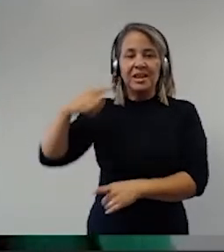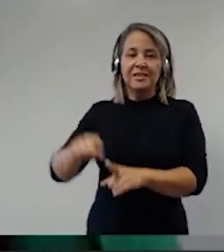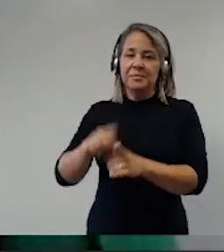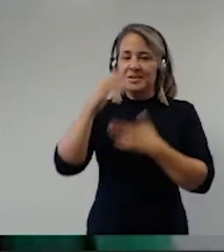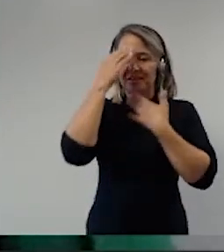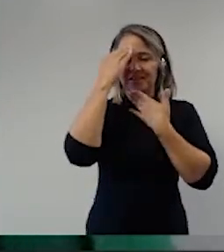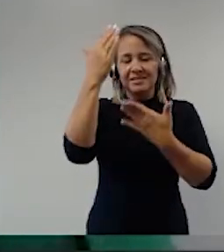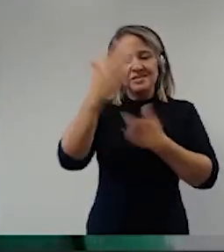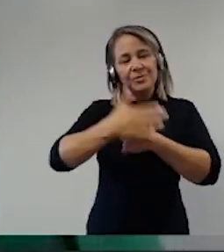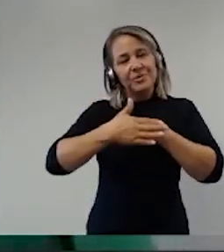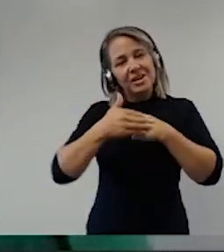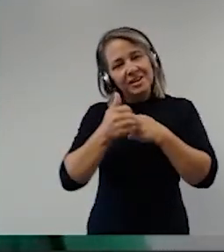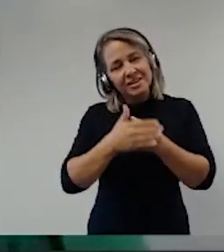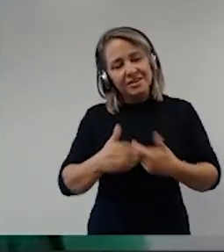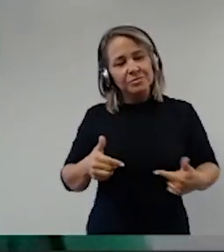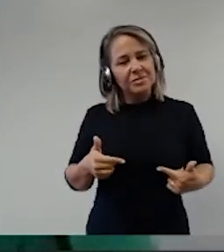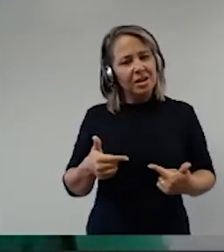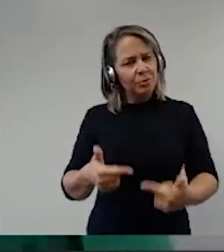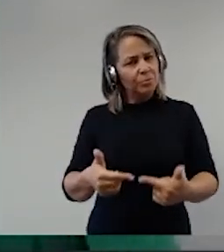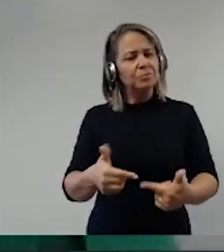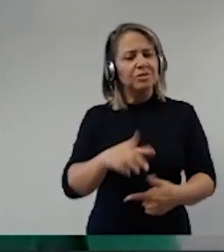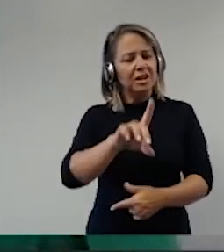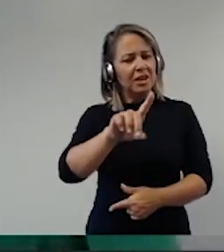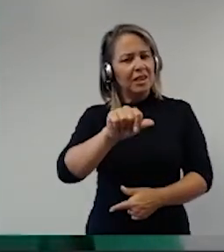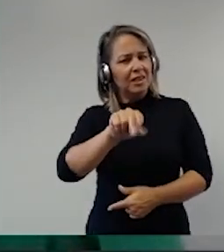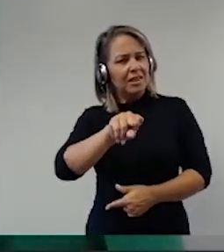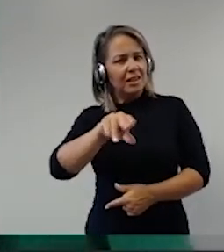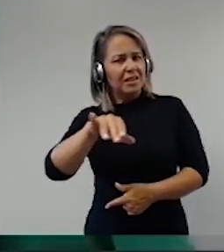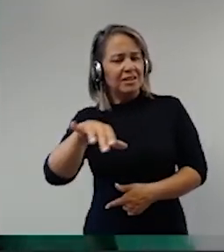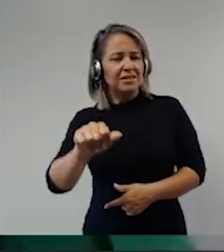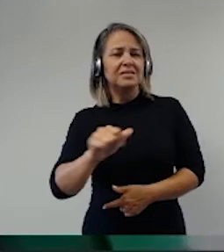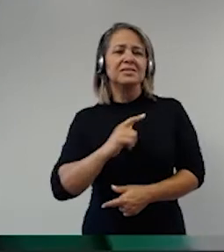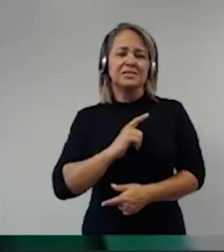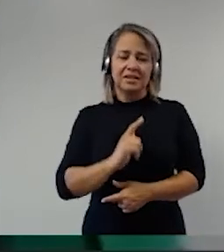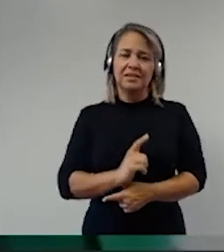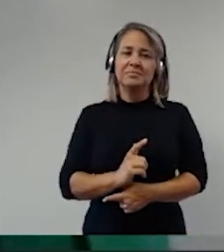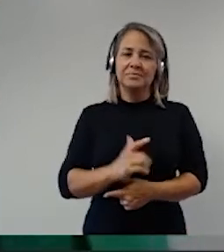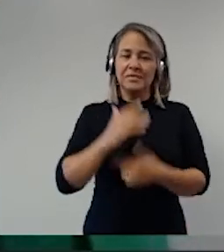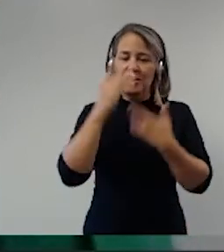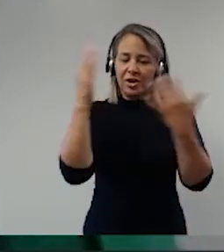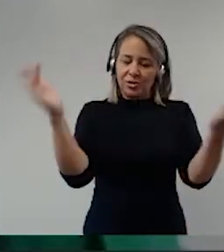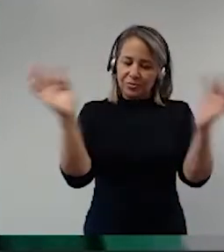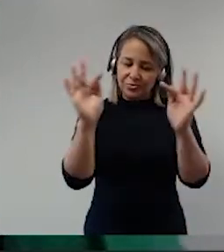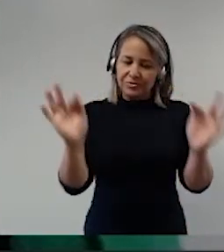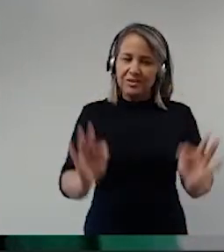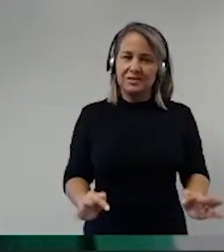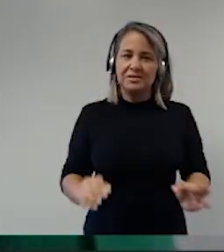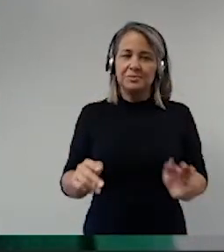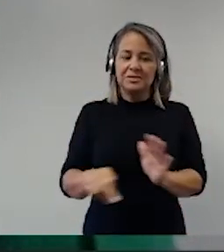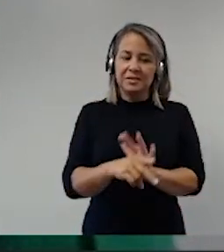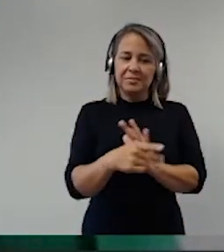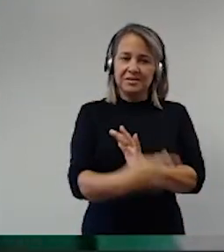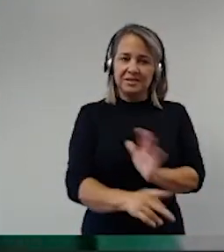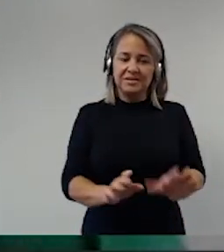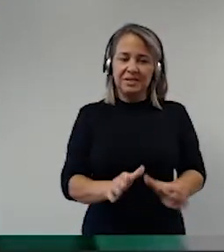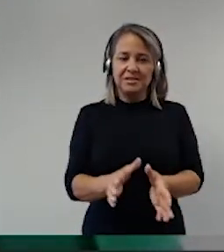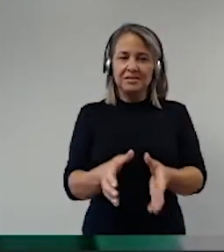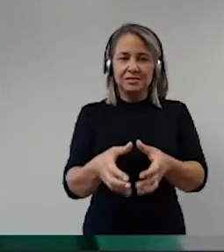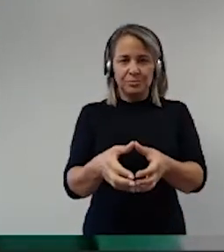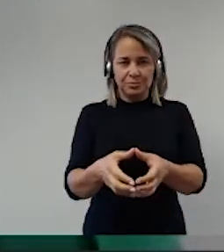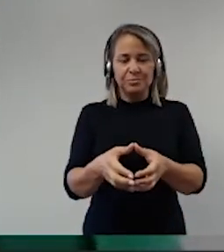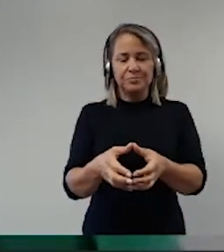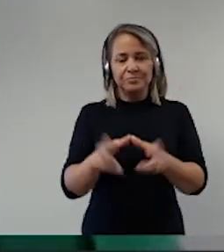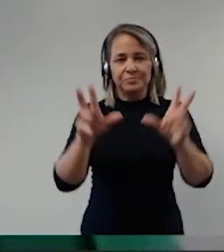Agradecer todo o carinho e toda a luta que Dani tem. Estou muito feliz por estar compondo esse painel,